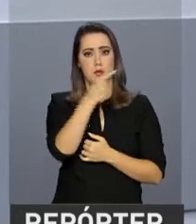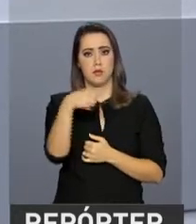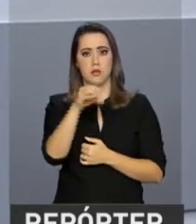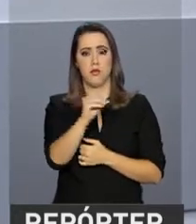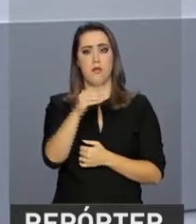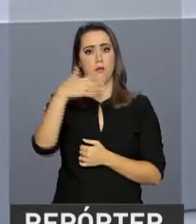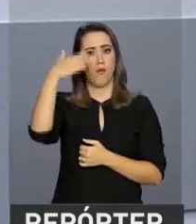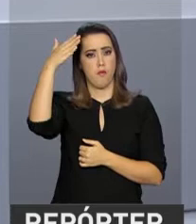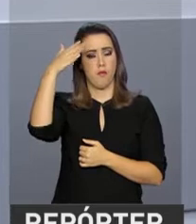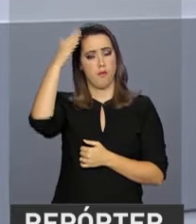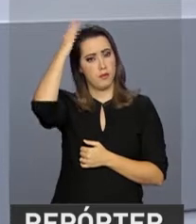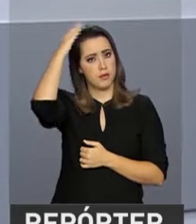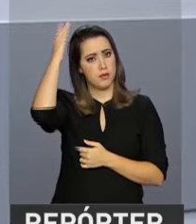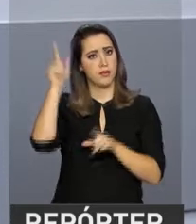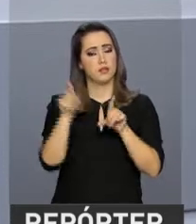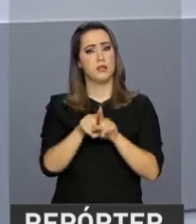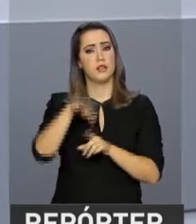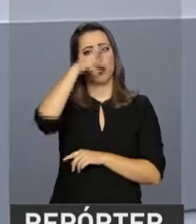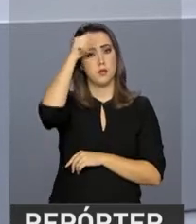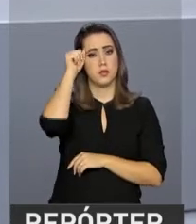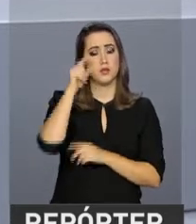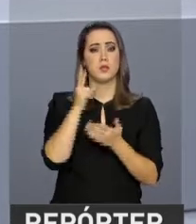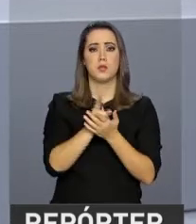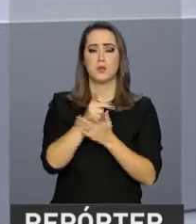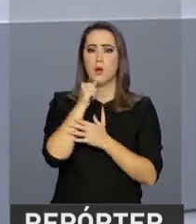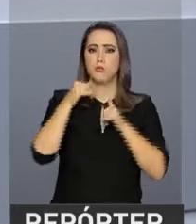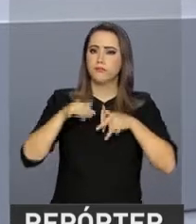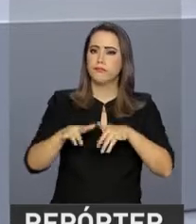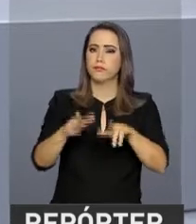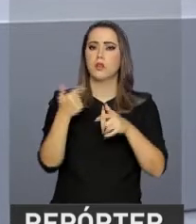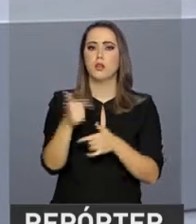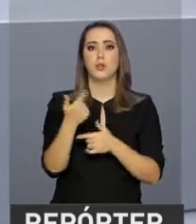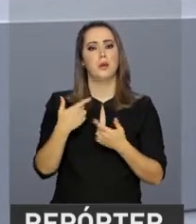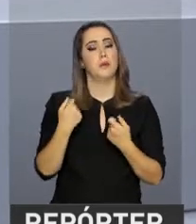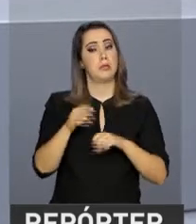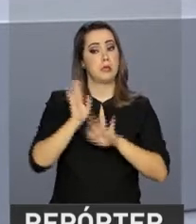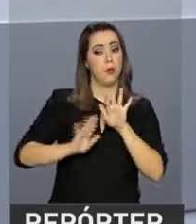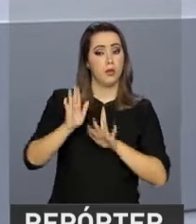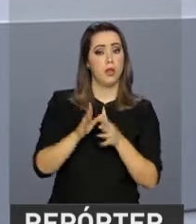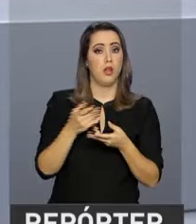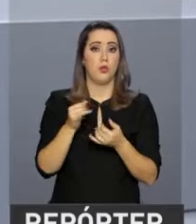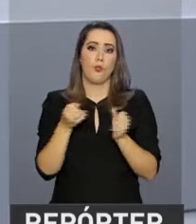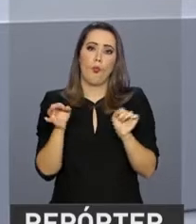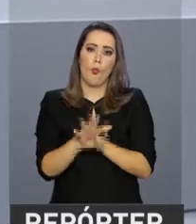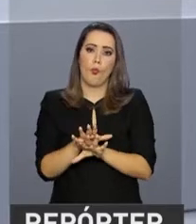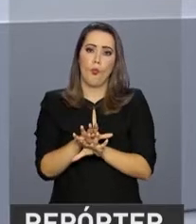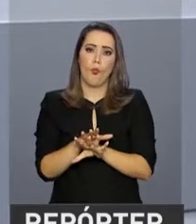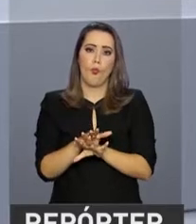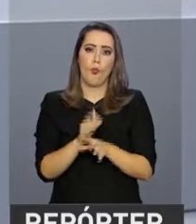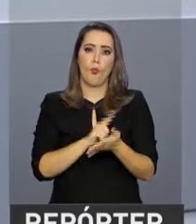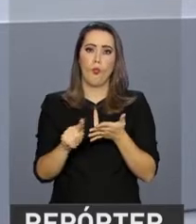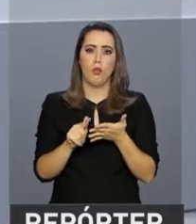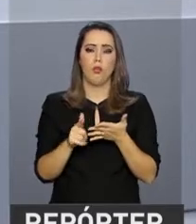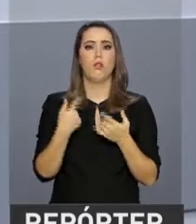ea amazônica apesar da abundância os recursos hídricos brasileiros não são inesgotáveis uma das metas do fórum